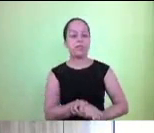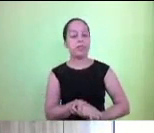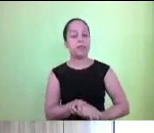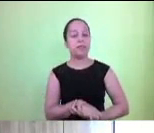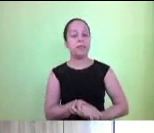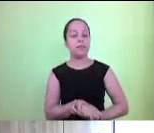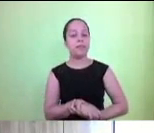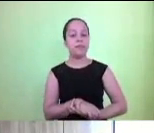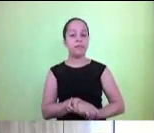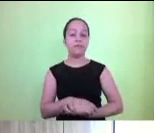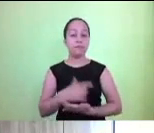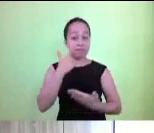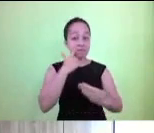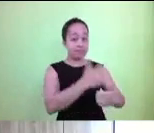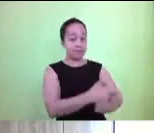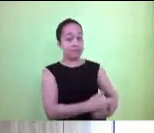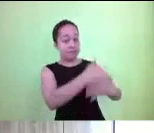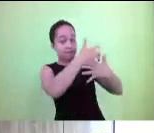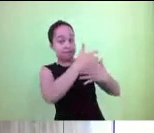Vamos gerar a lista.